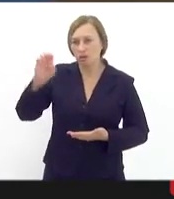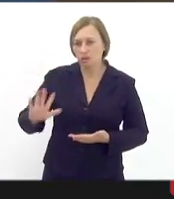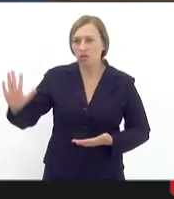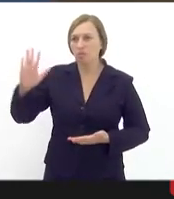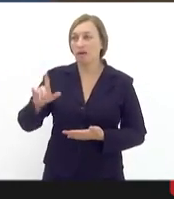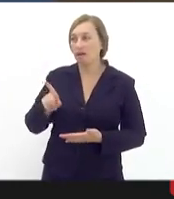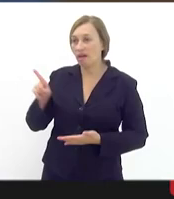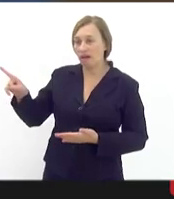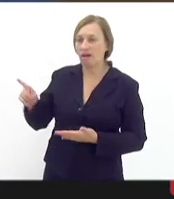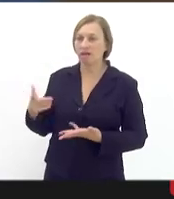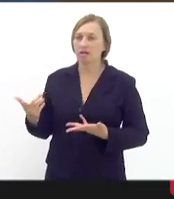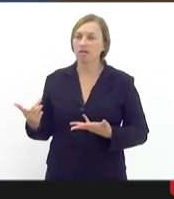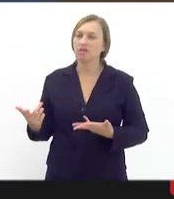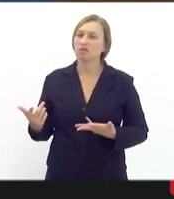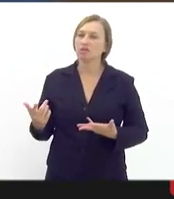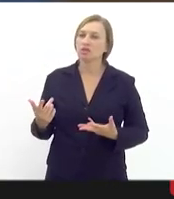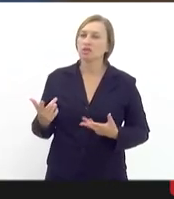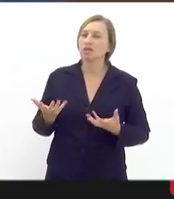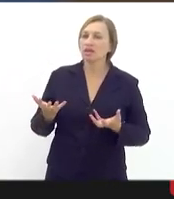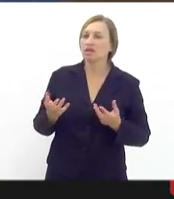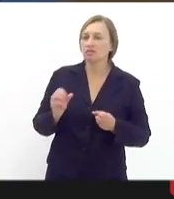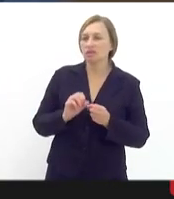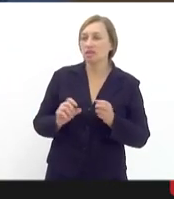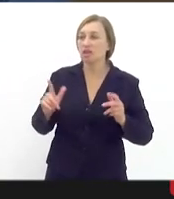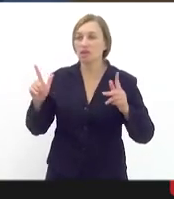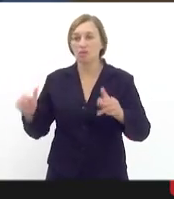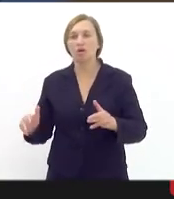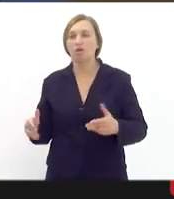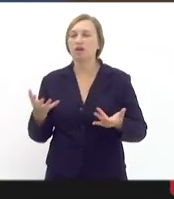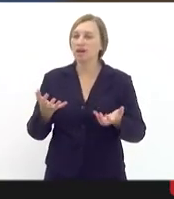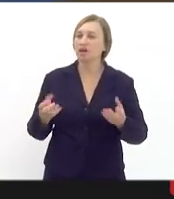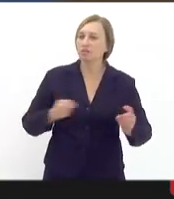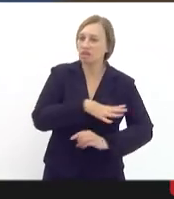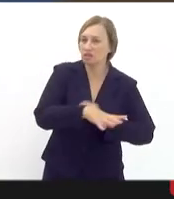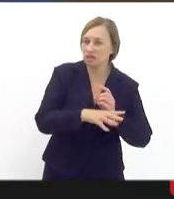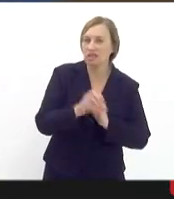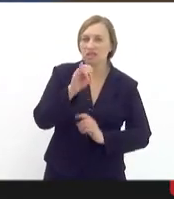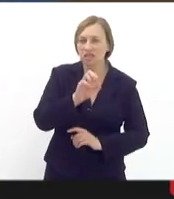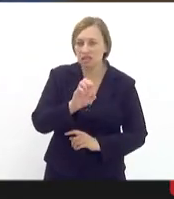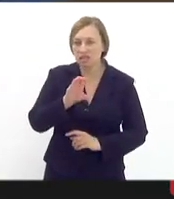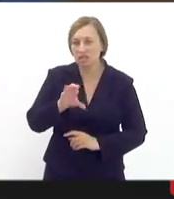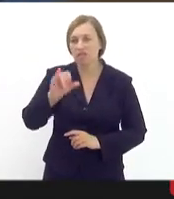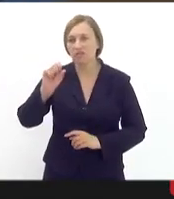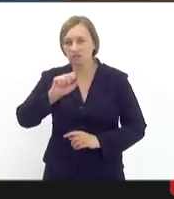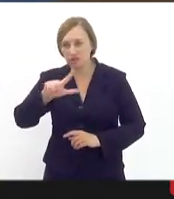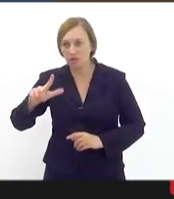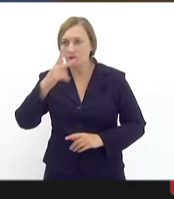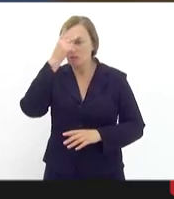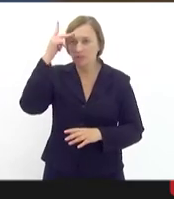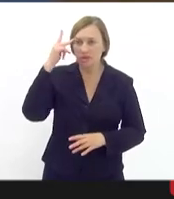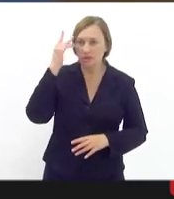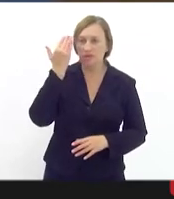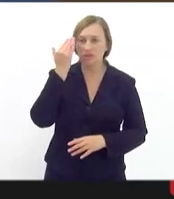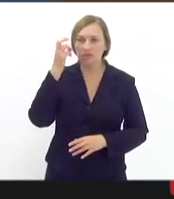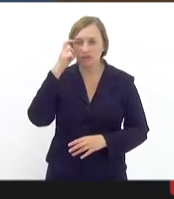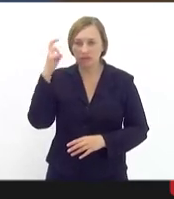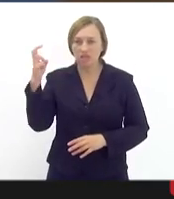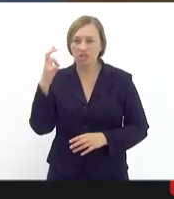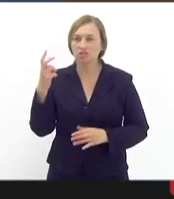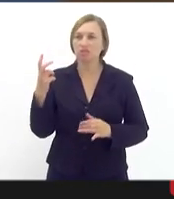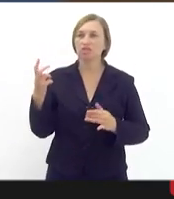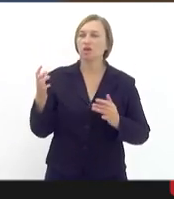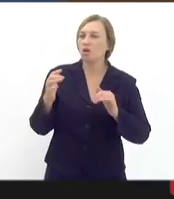queremos saber o mesmo. E nós queremos que a sociedade civil, que especialistas, tenham um contato com as